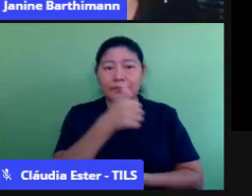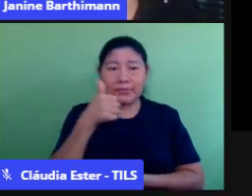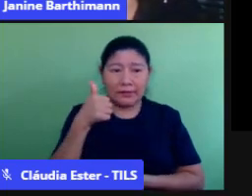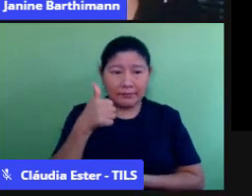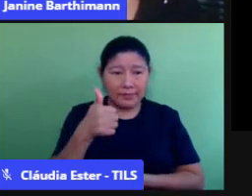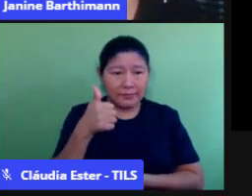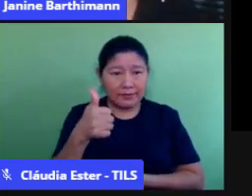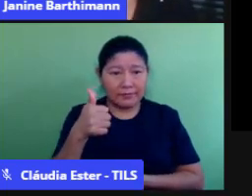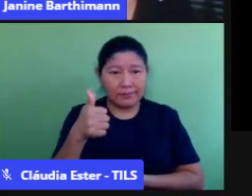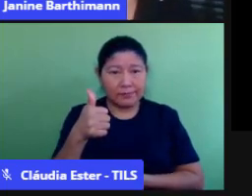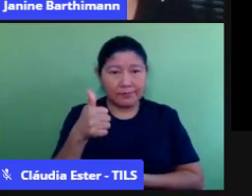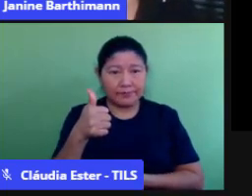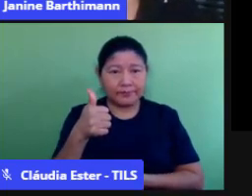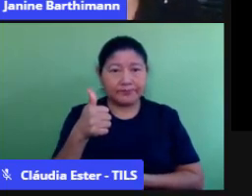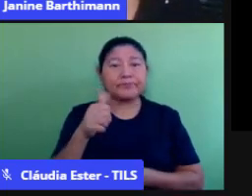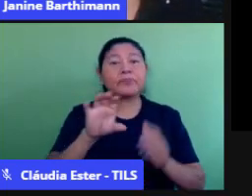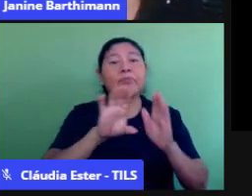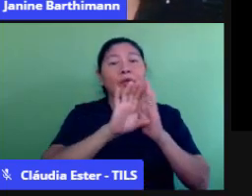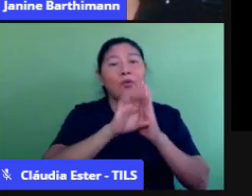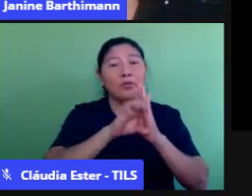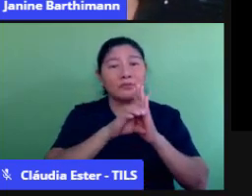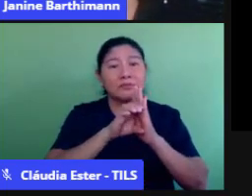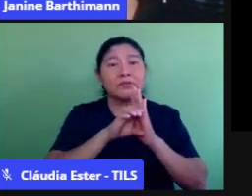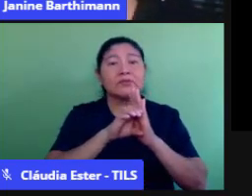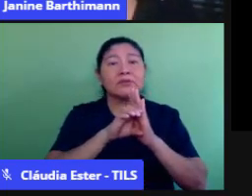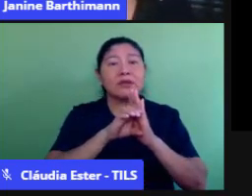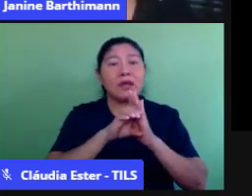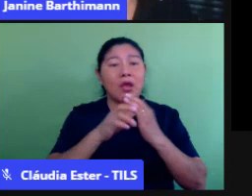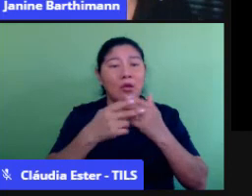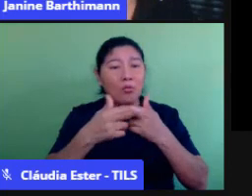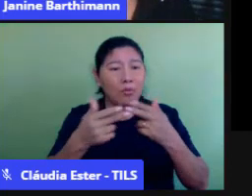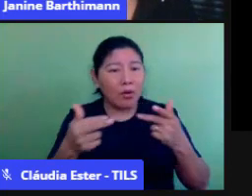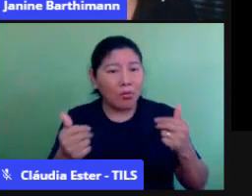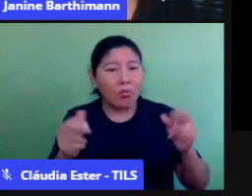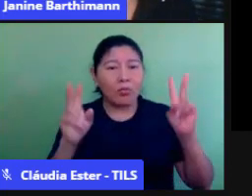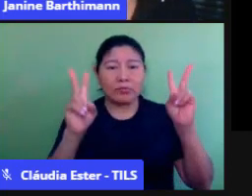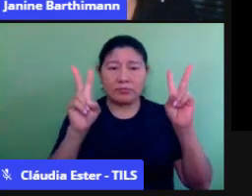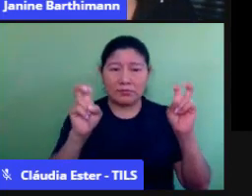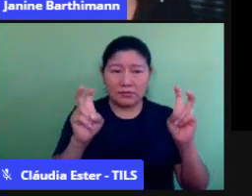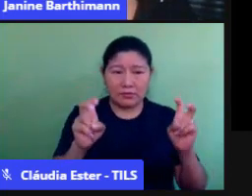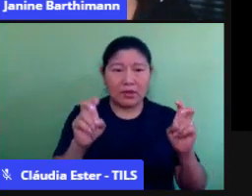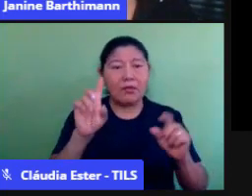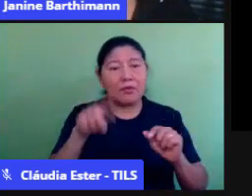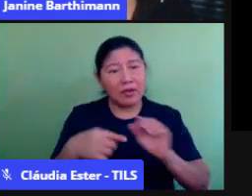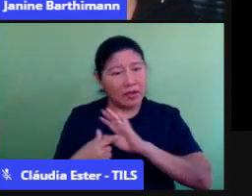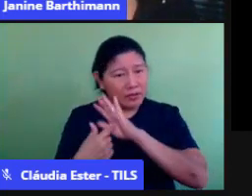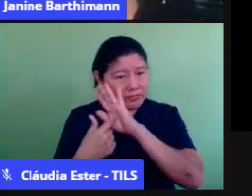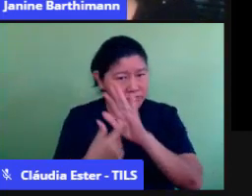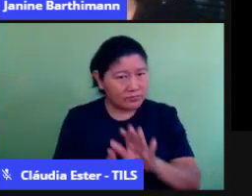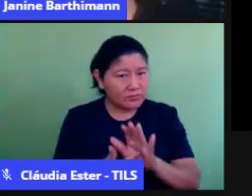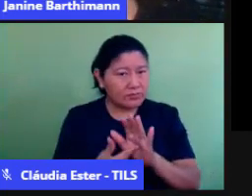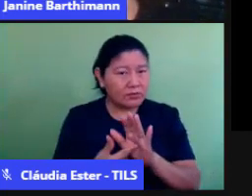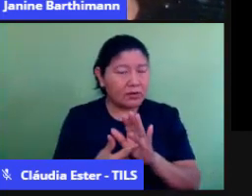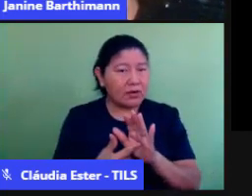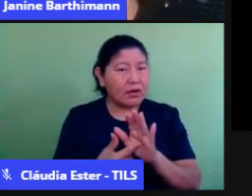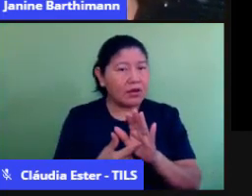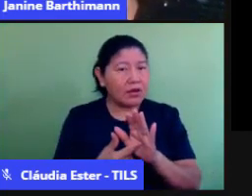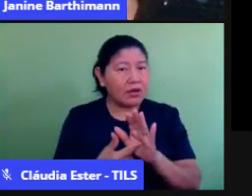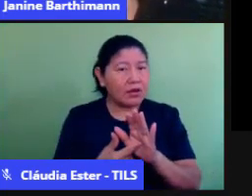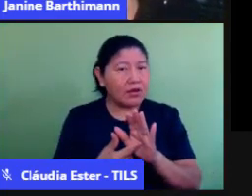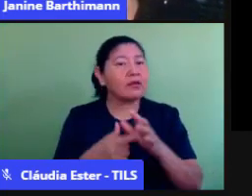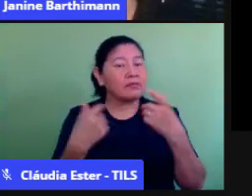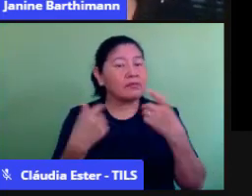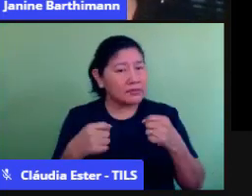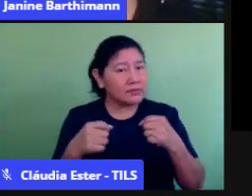Primeiramente, conceituar, definir algo, é uma palavra que traz um certo cuidado,